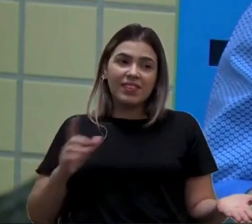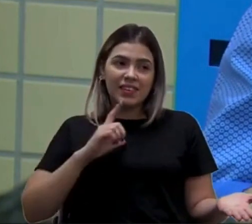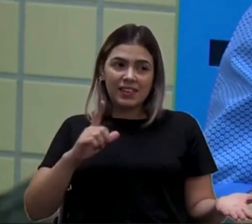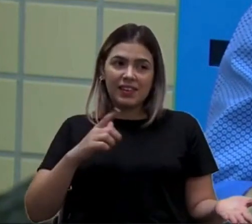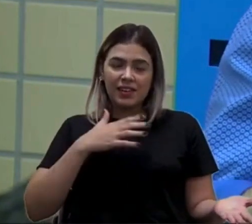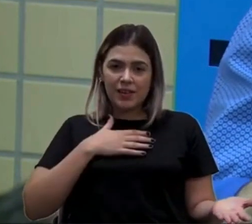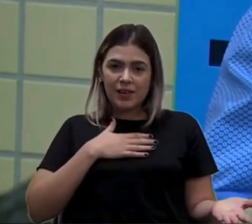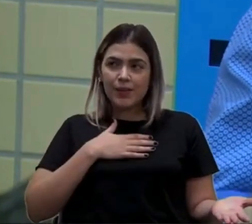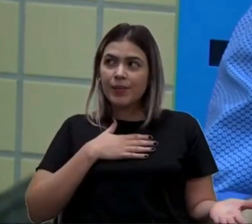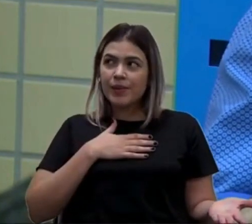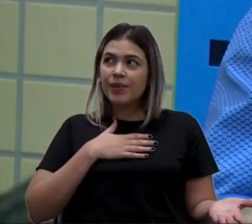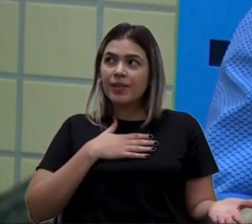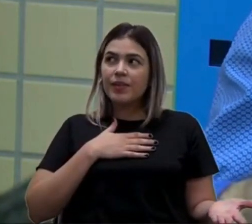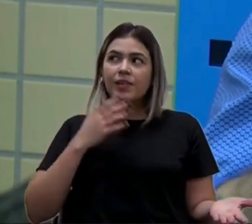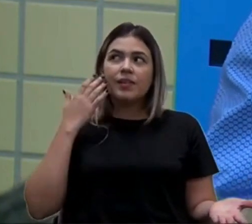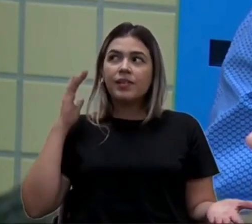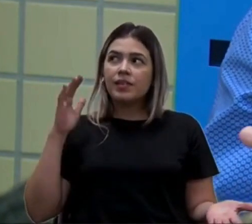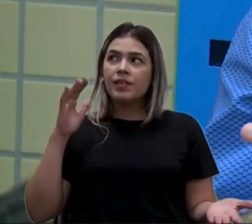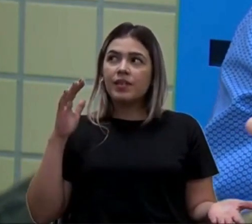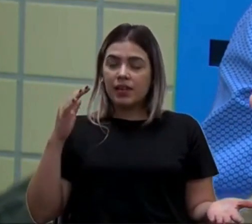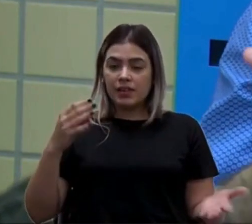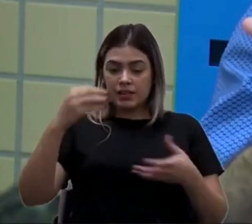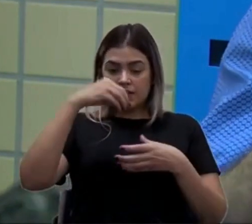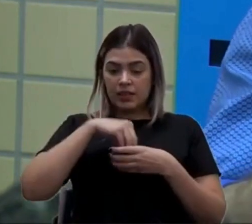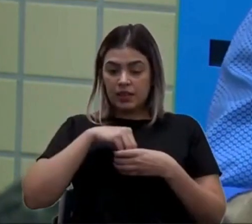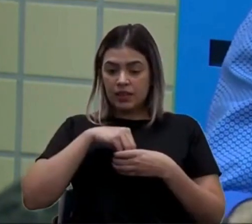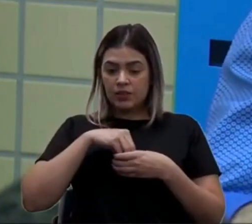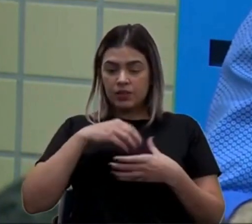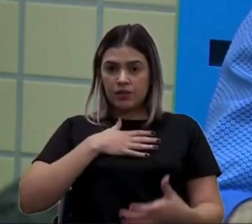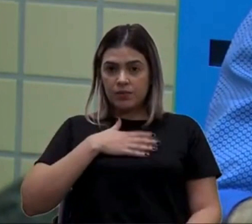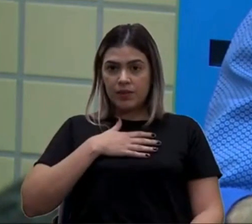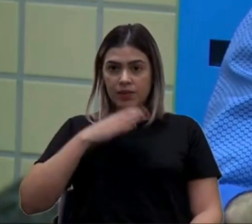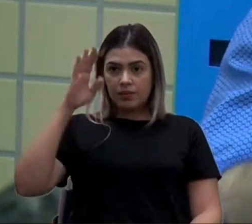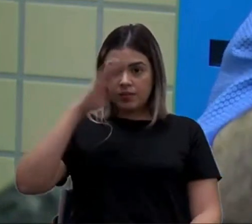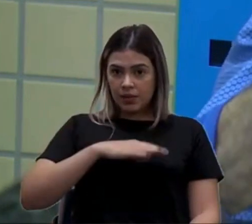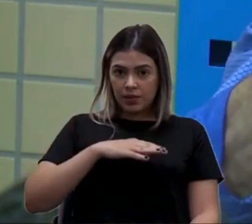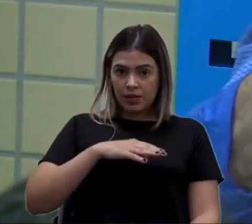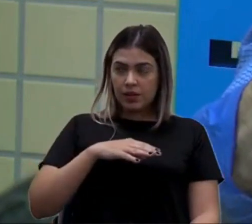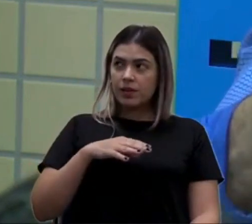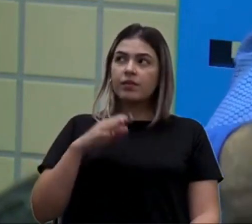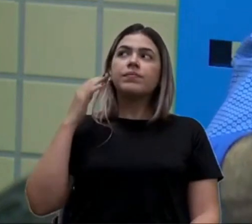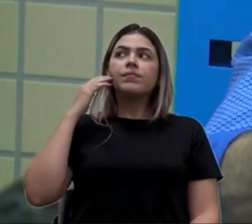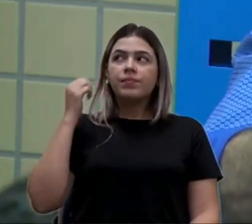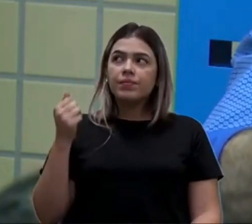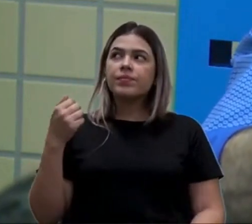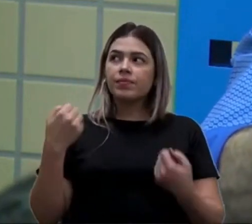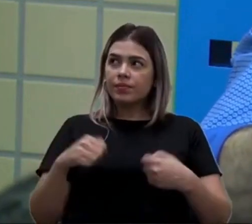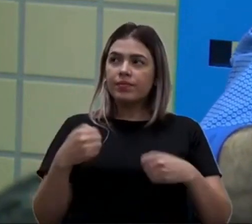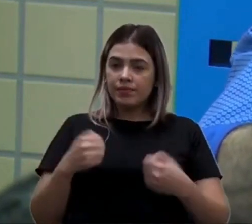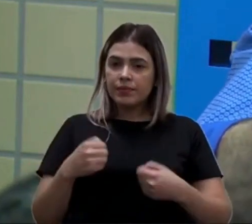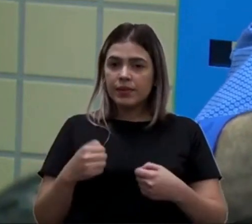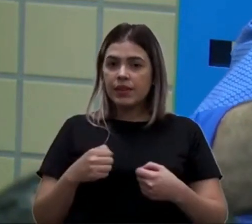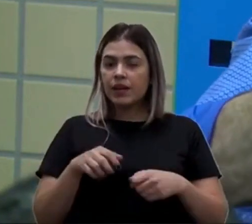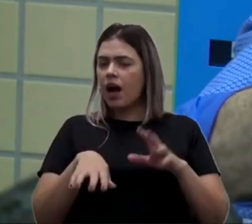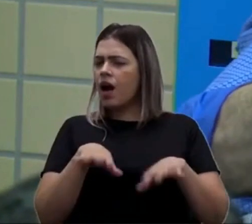não sei se verdadeiramente em mim toda essa maldade eu sei que é necessário às vezes